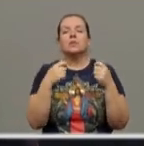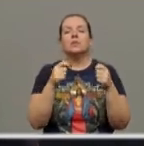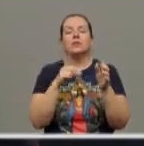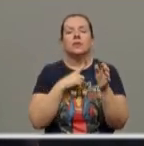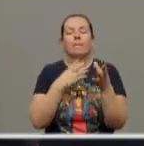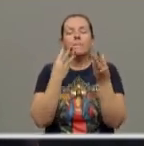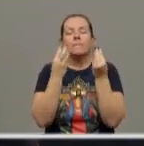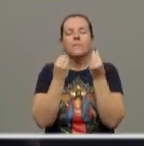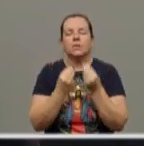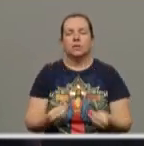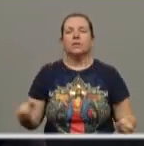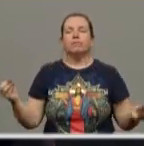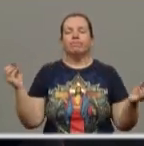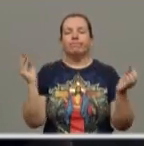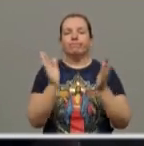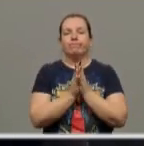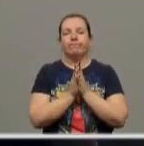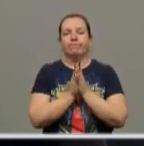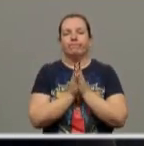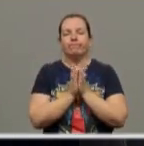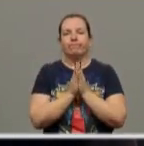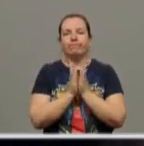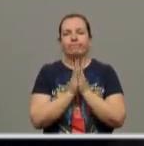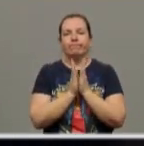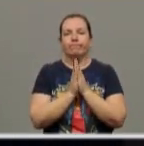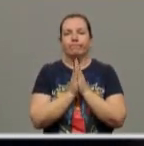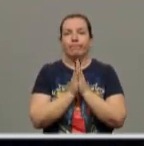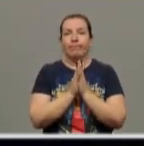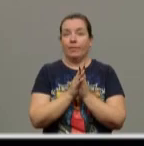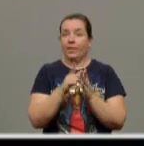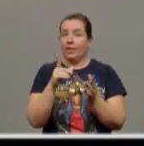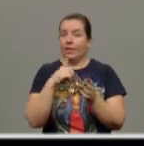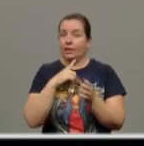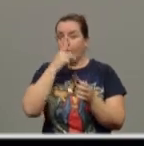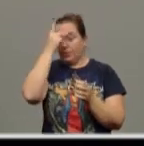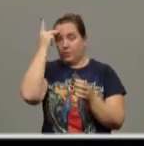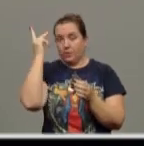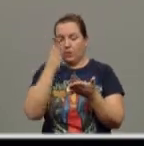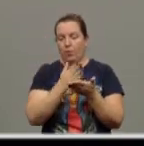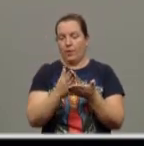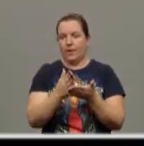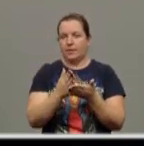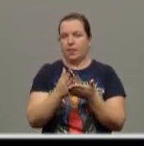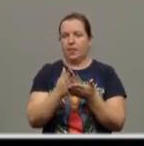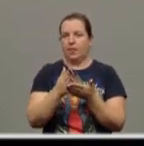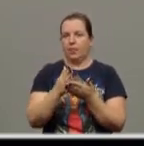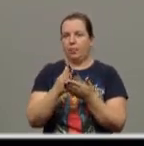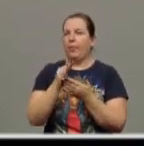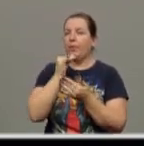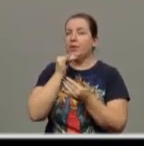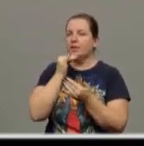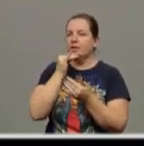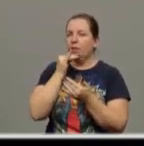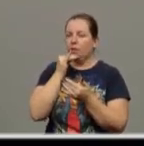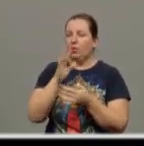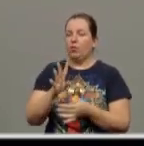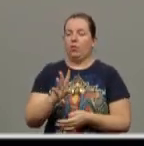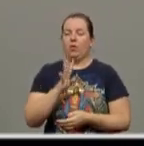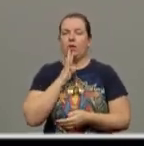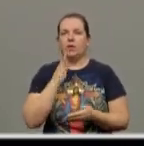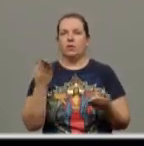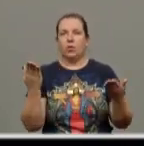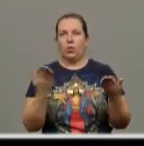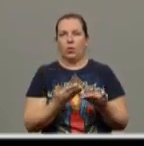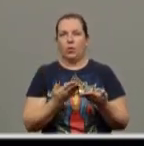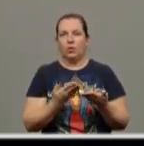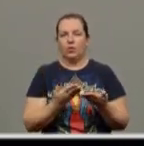Oração. Tem gente que no tempo do namoro começa de trás para frente, é ou não é? Conheceu hoje, qual é o primeiro